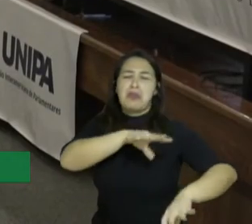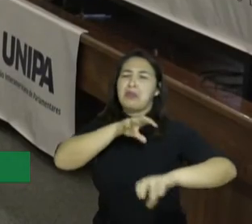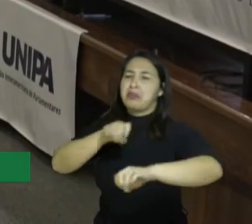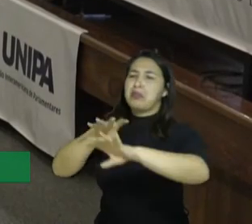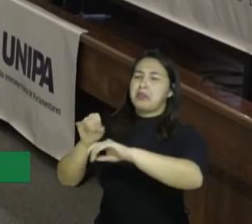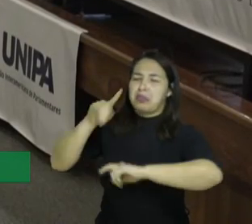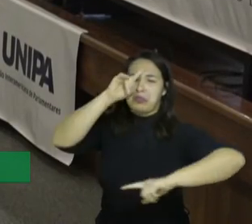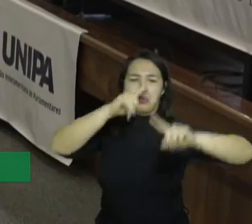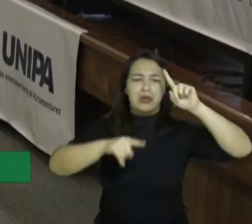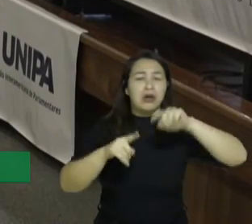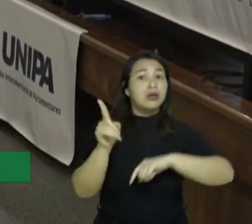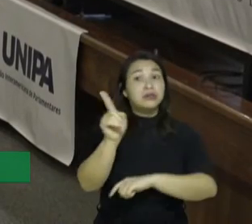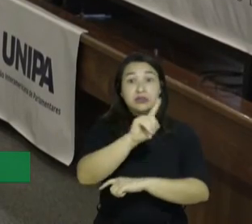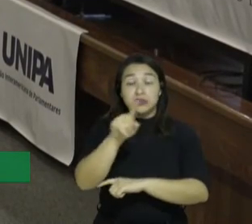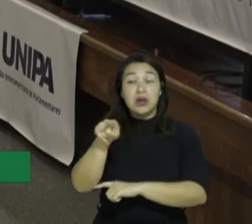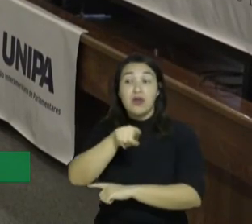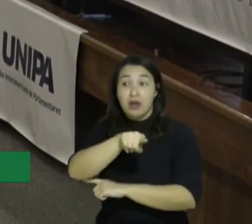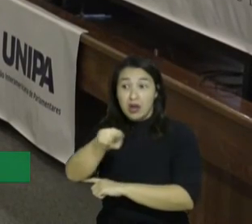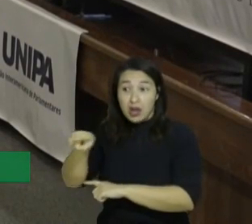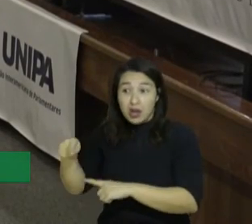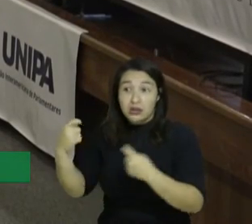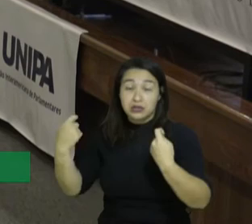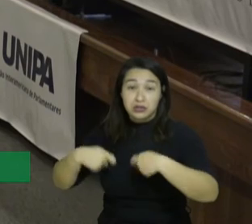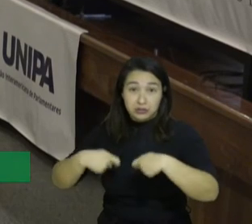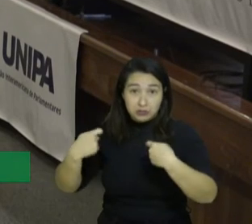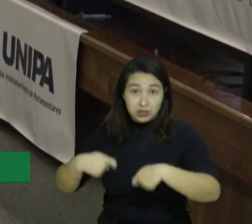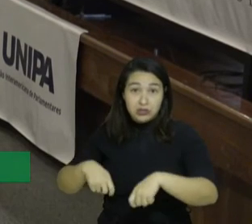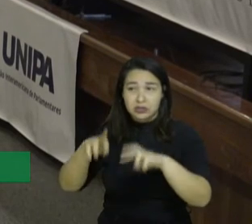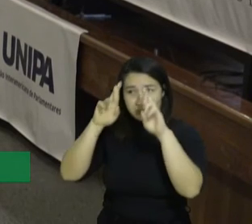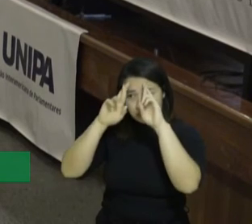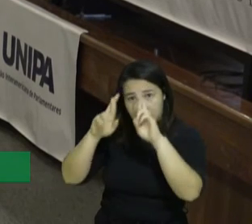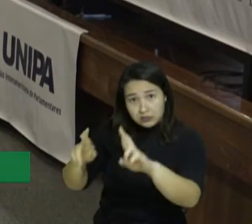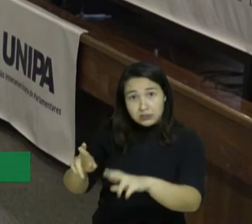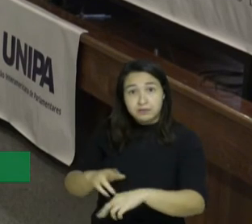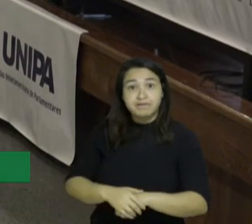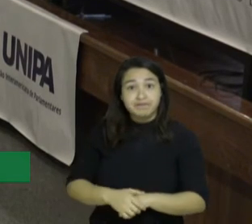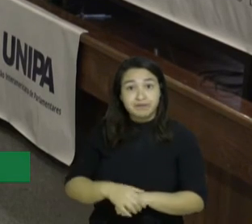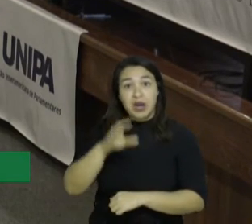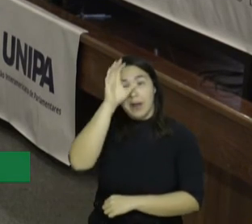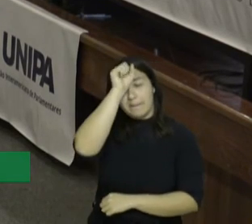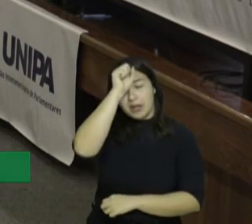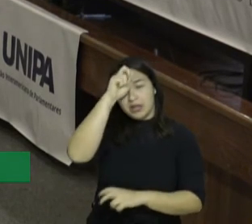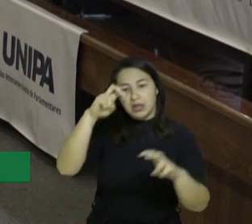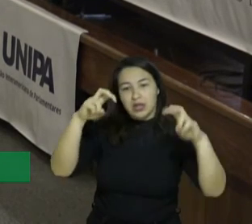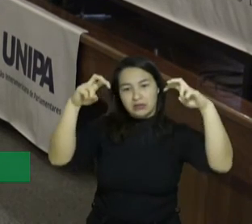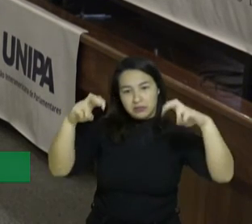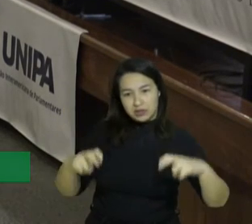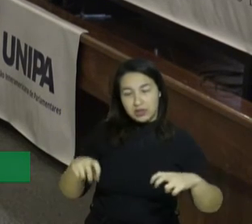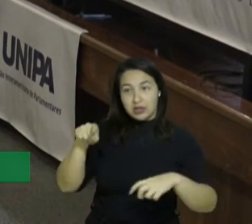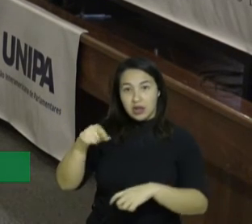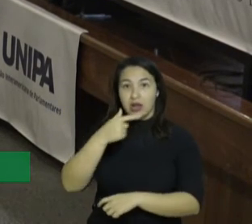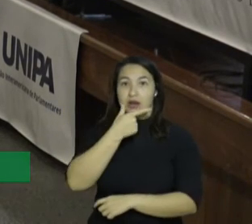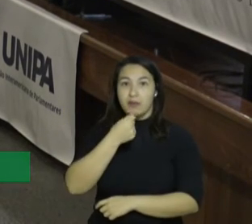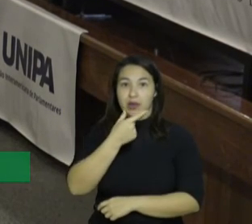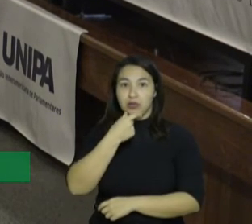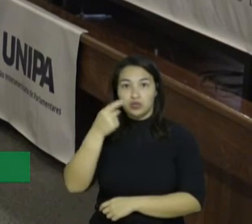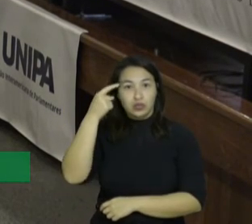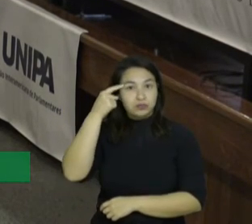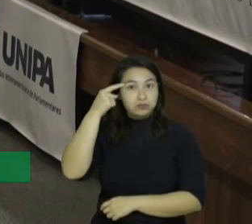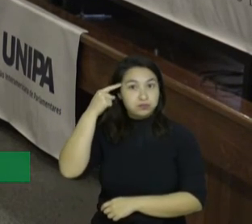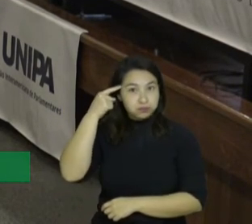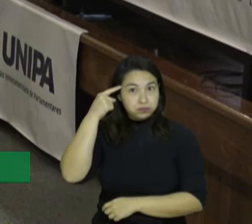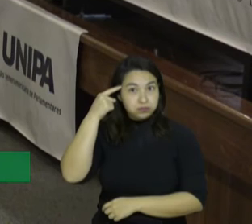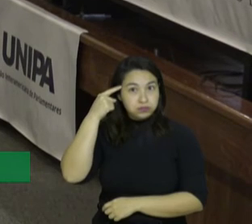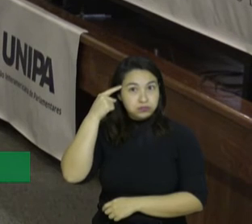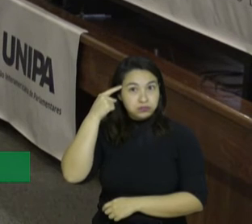que o mercado exige E você tem que aprender que quando você sentar com japonês você